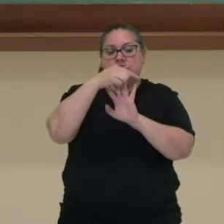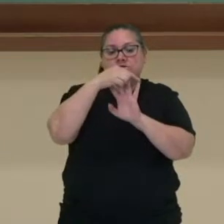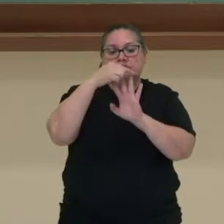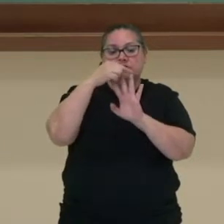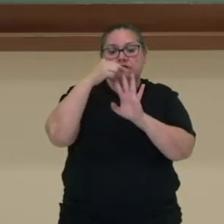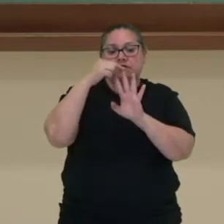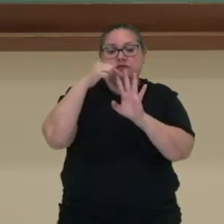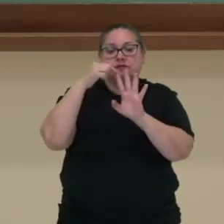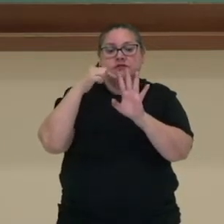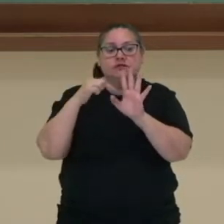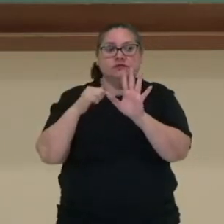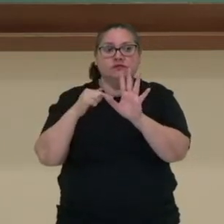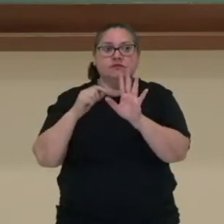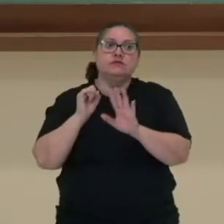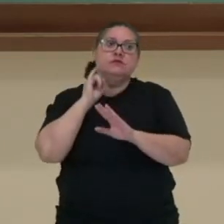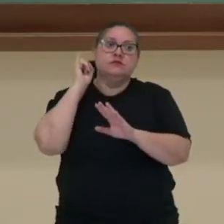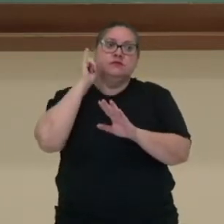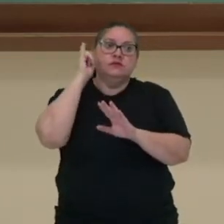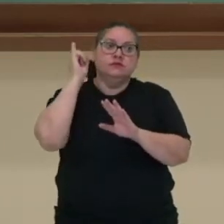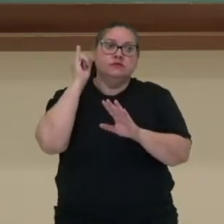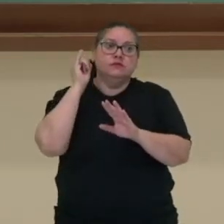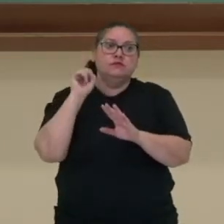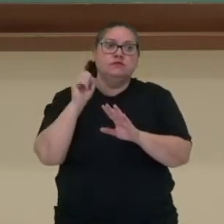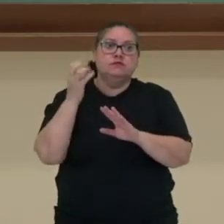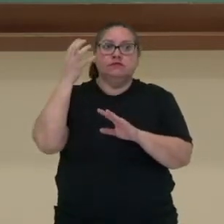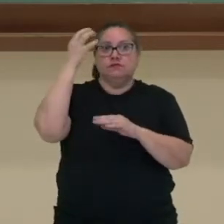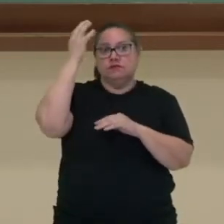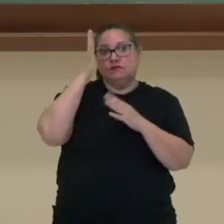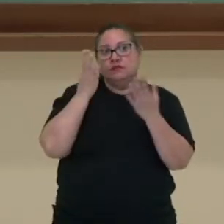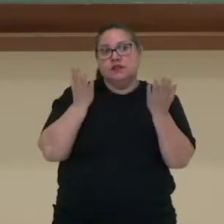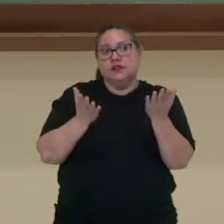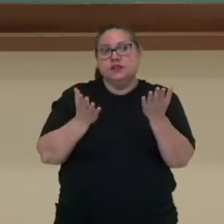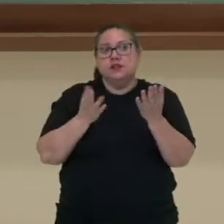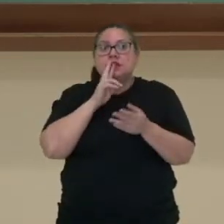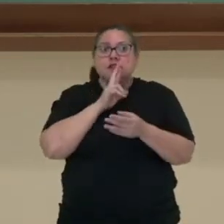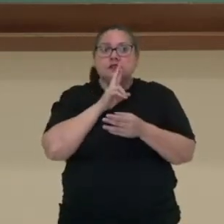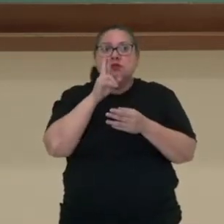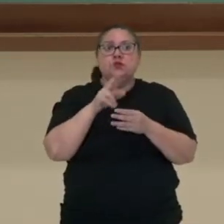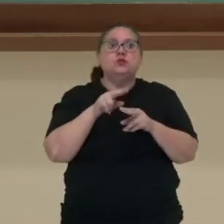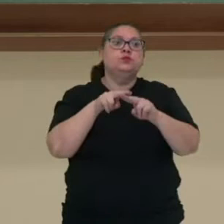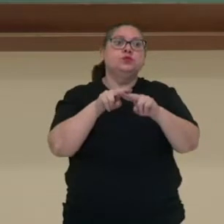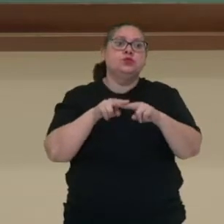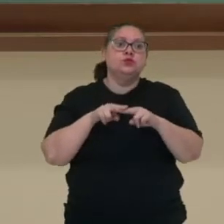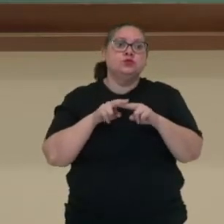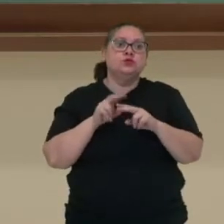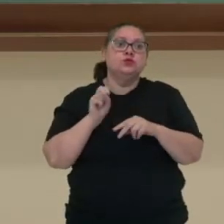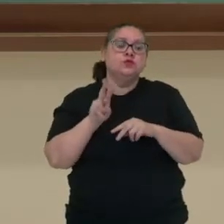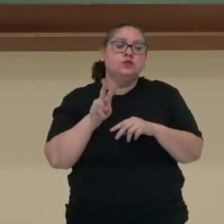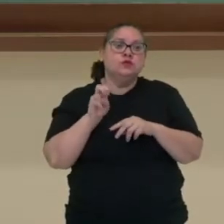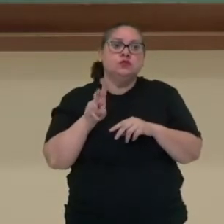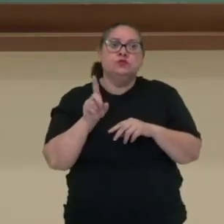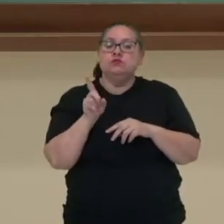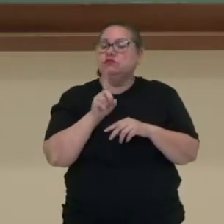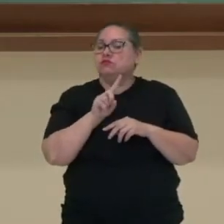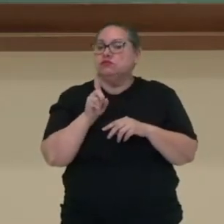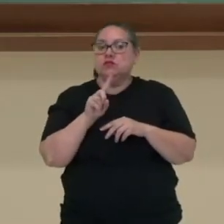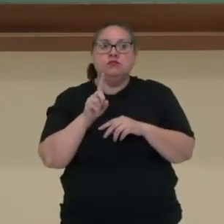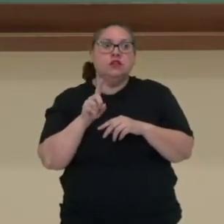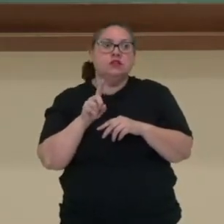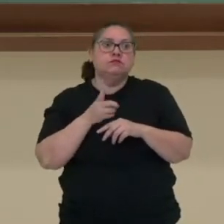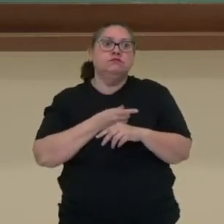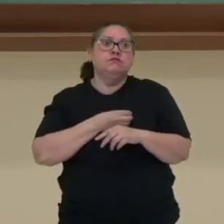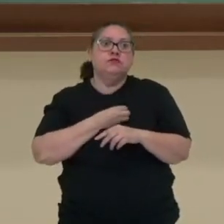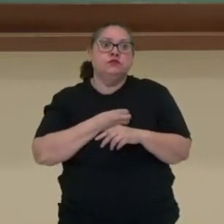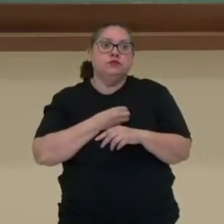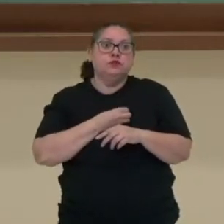dos 5 principais reinos, ok? Então, é essa a resposta, por isso que o vírus não é considerado, não